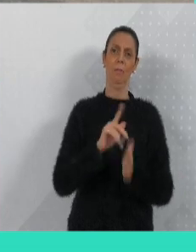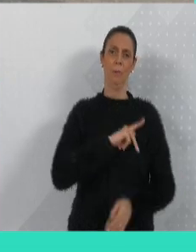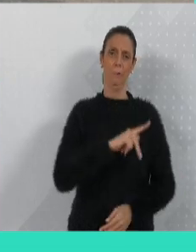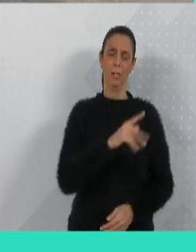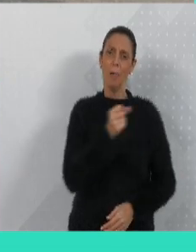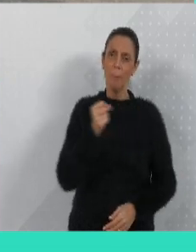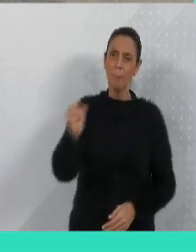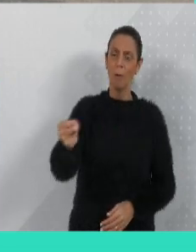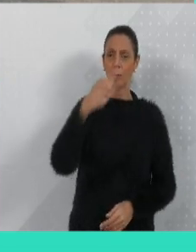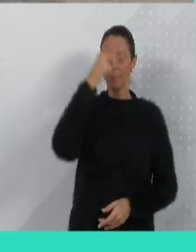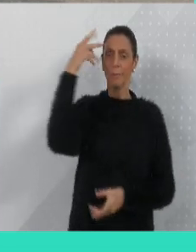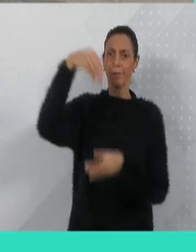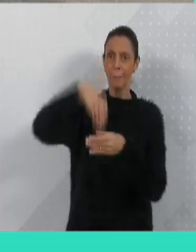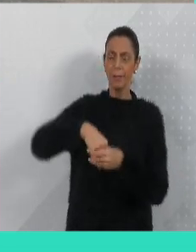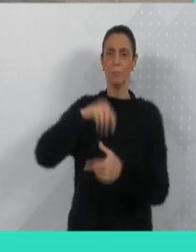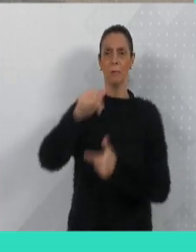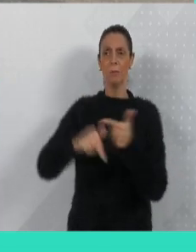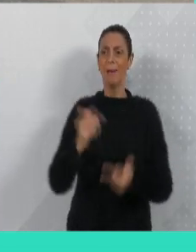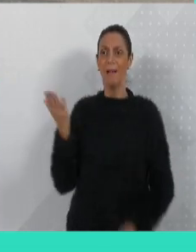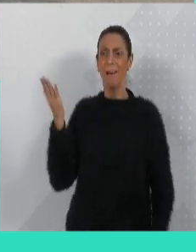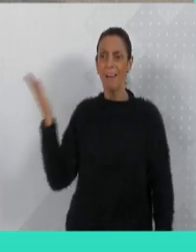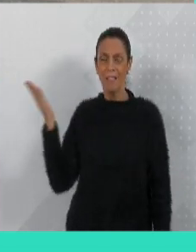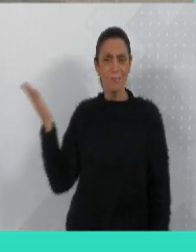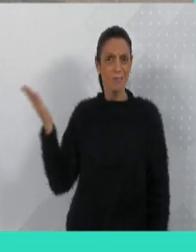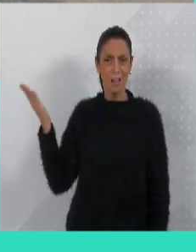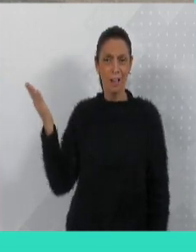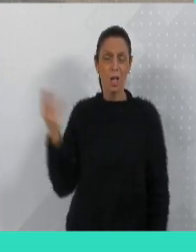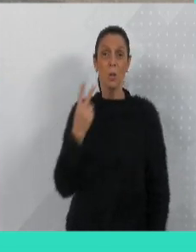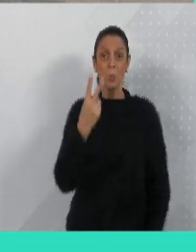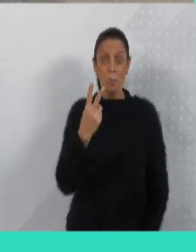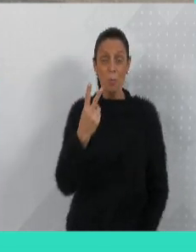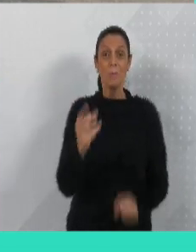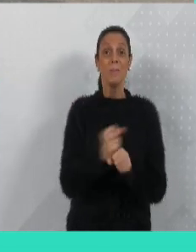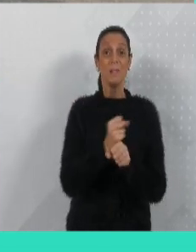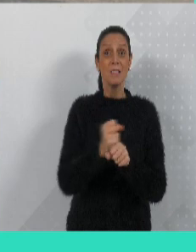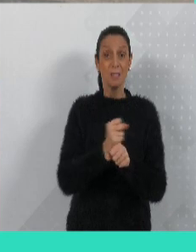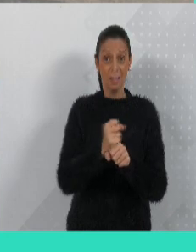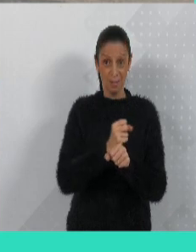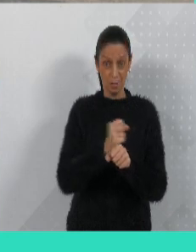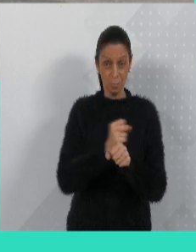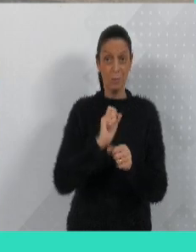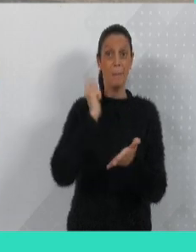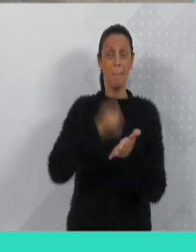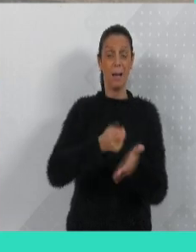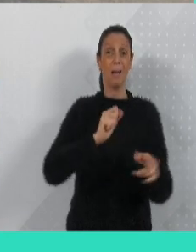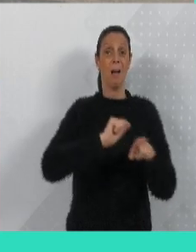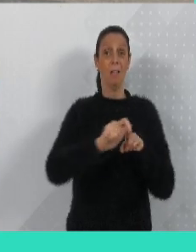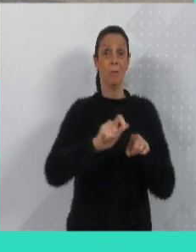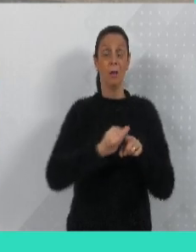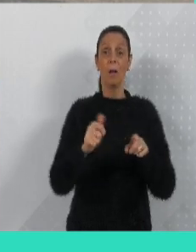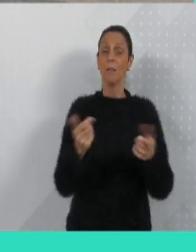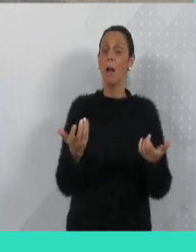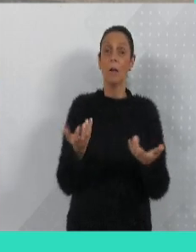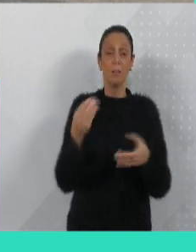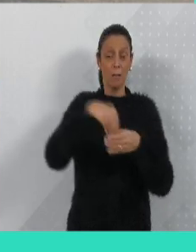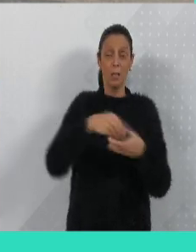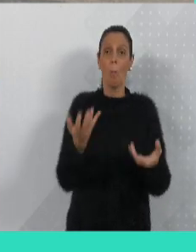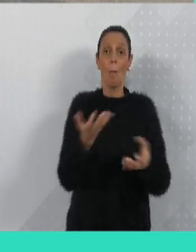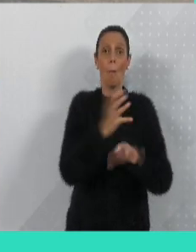tá a casa do comércio do anos pagando aluguel reformamos e não tem ninguém de Me Pergunta assim o CESI vai ficar